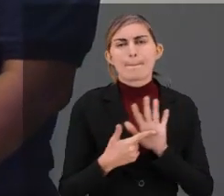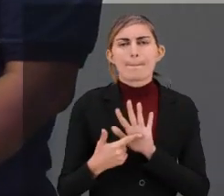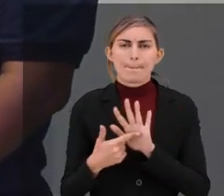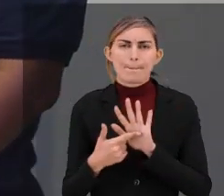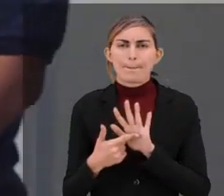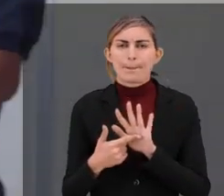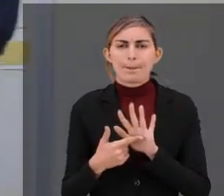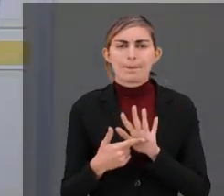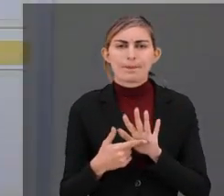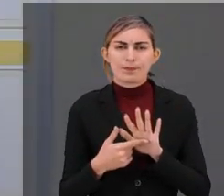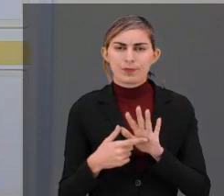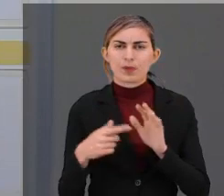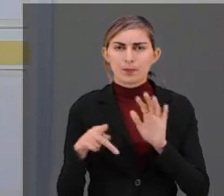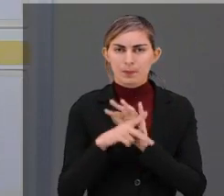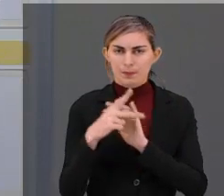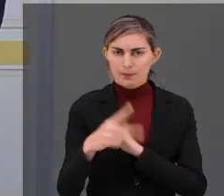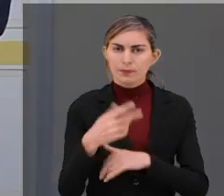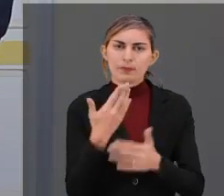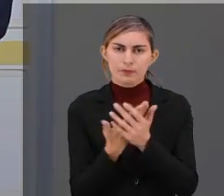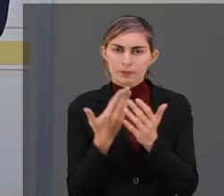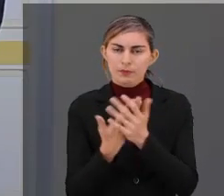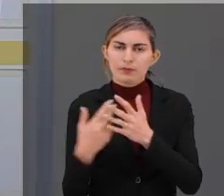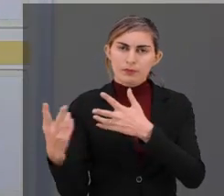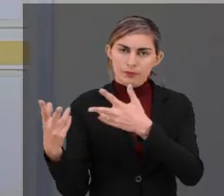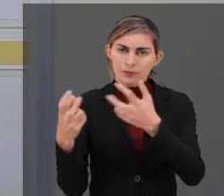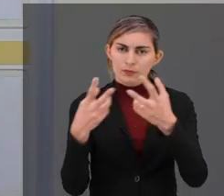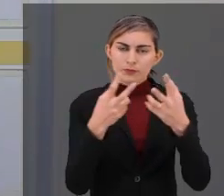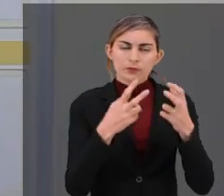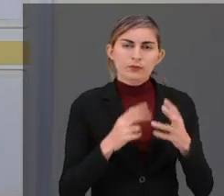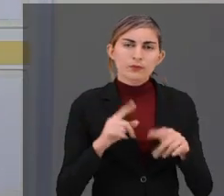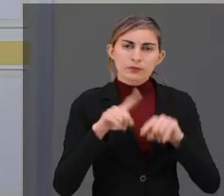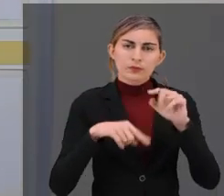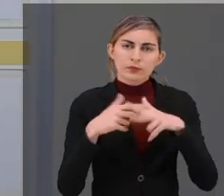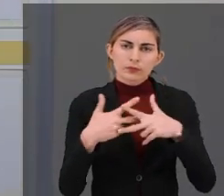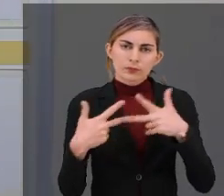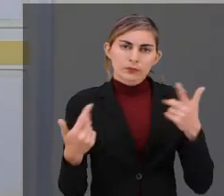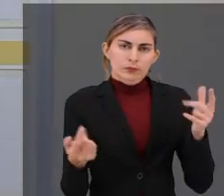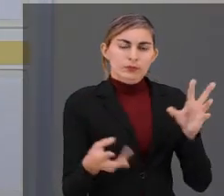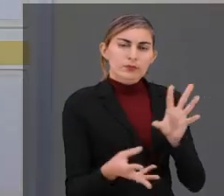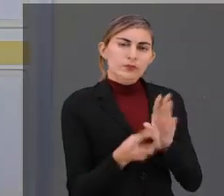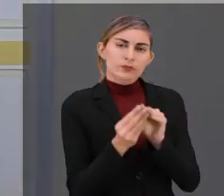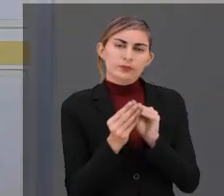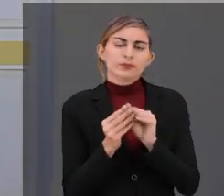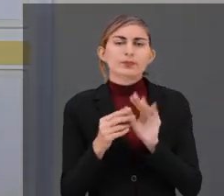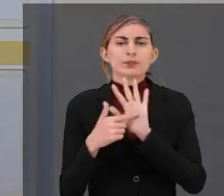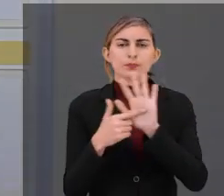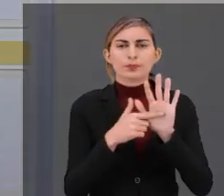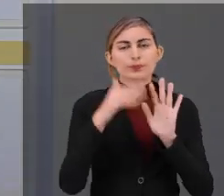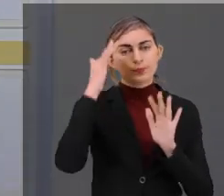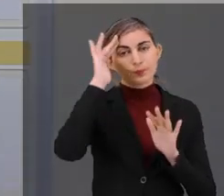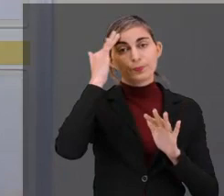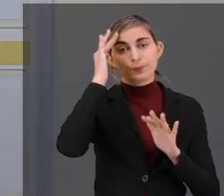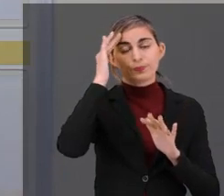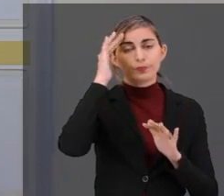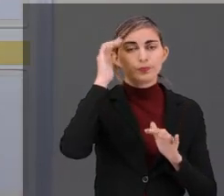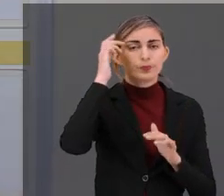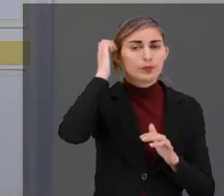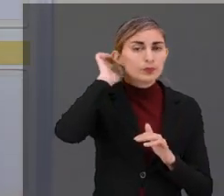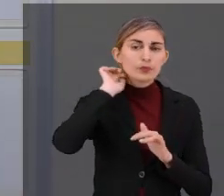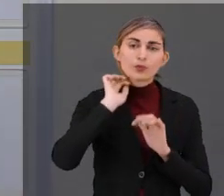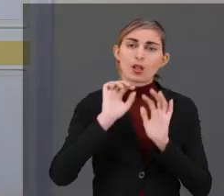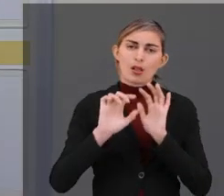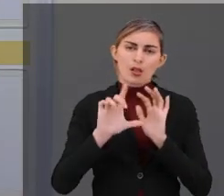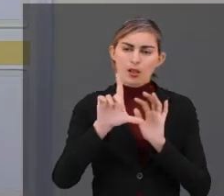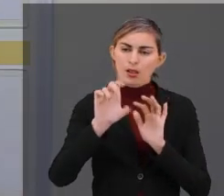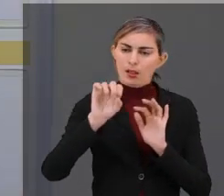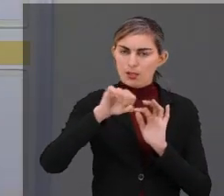como o próprio estudante vai perceber no material em competência, vai entender sobre a questão da